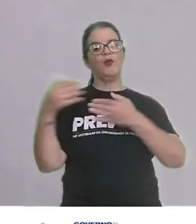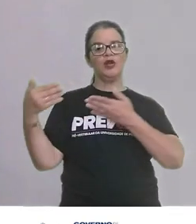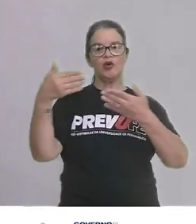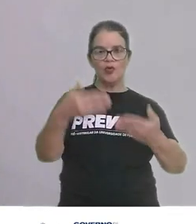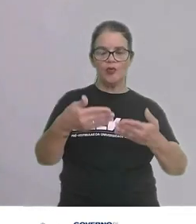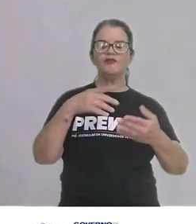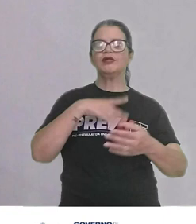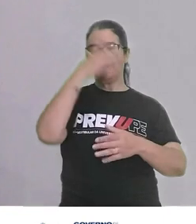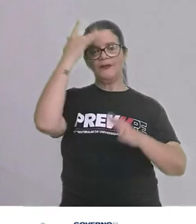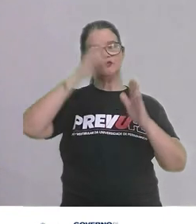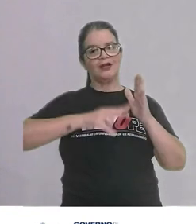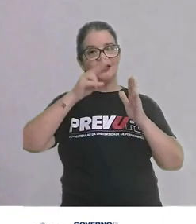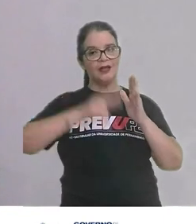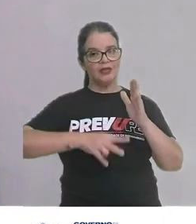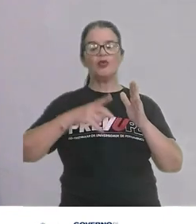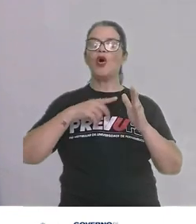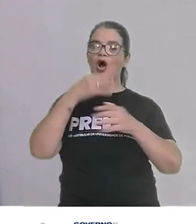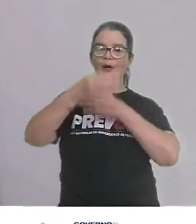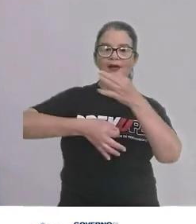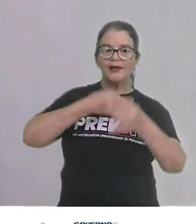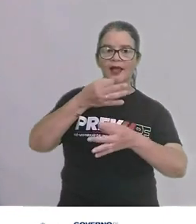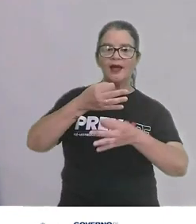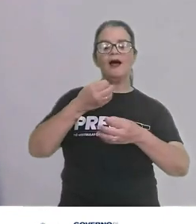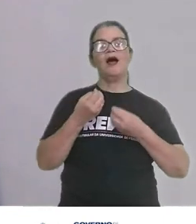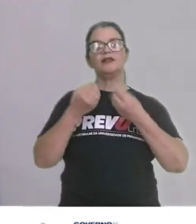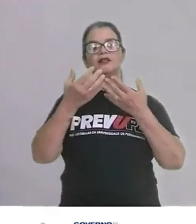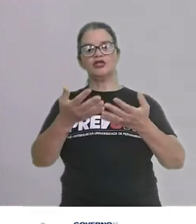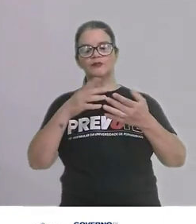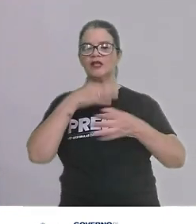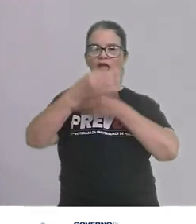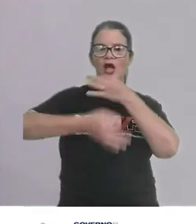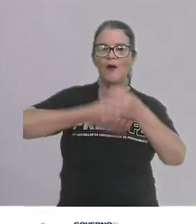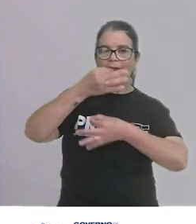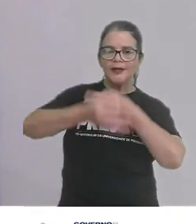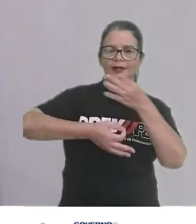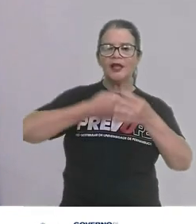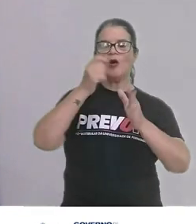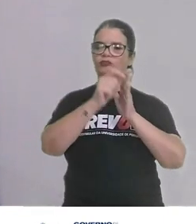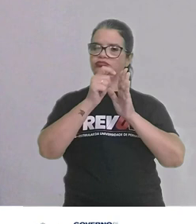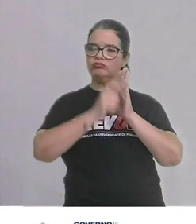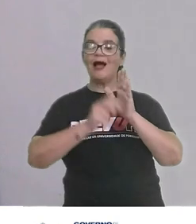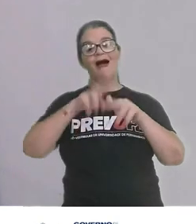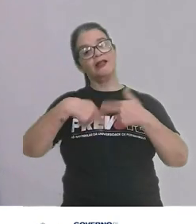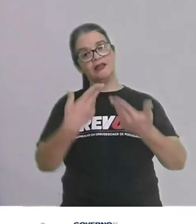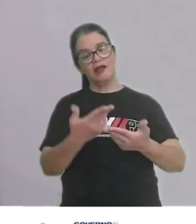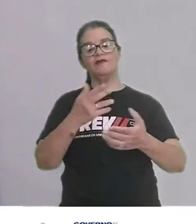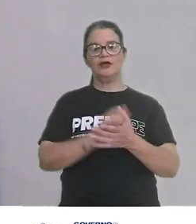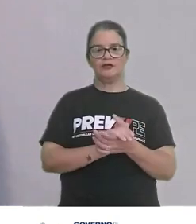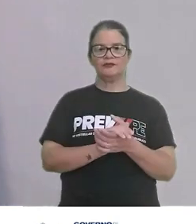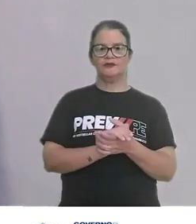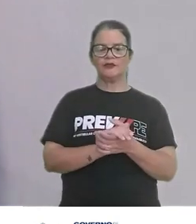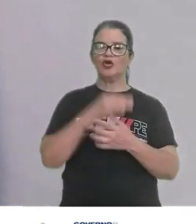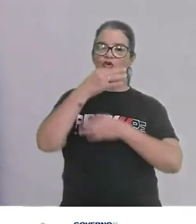convida esse leitor a opinar, né, a transmitir a opinião através